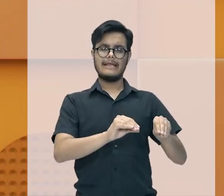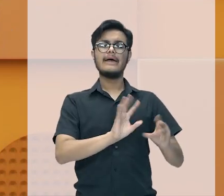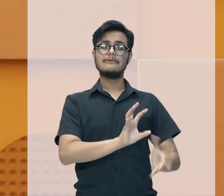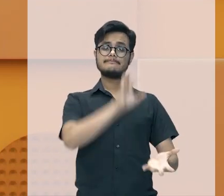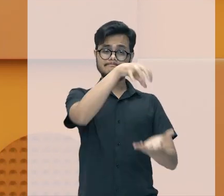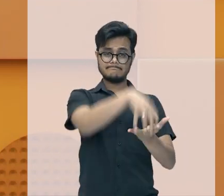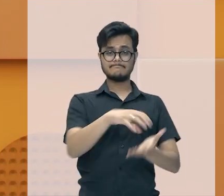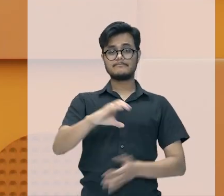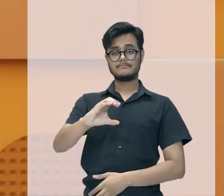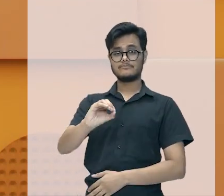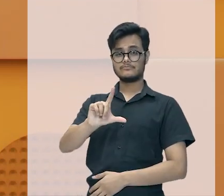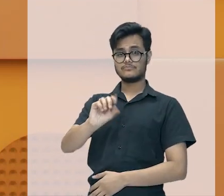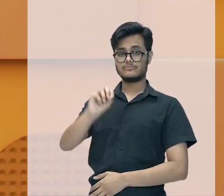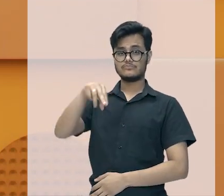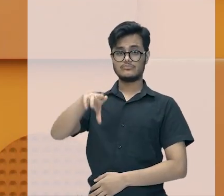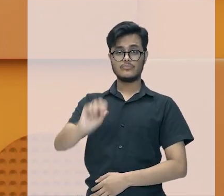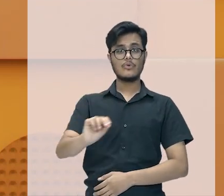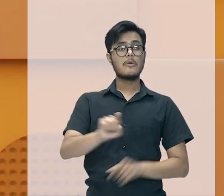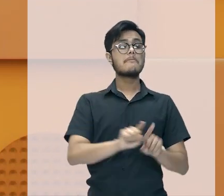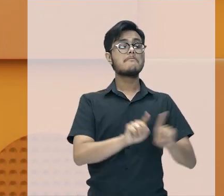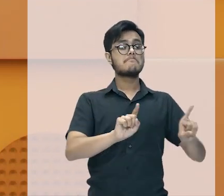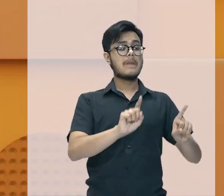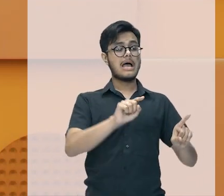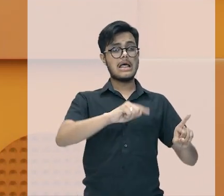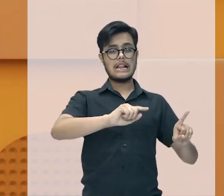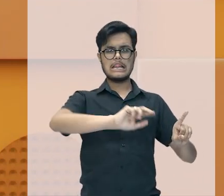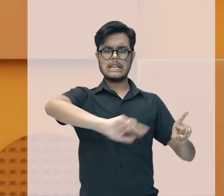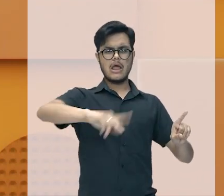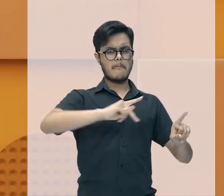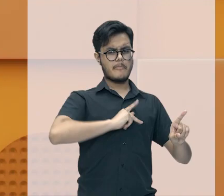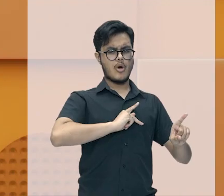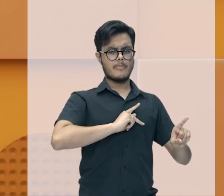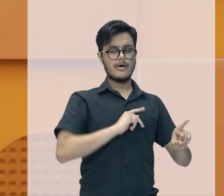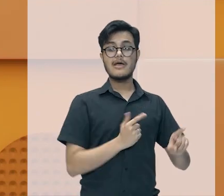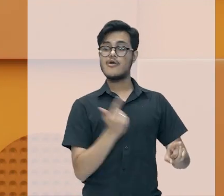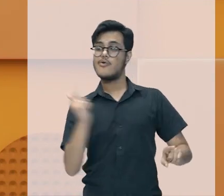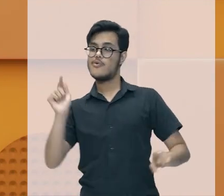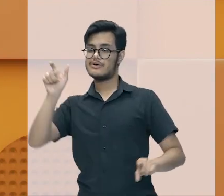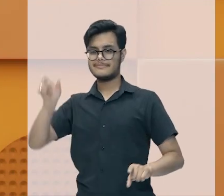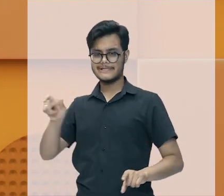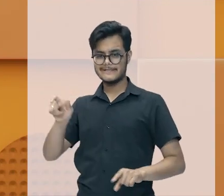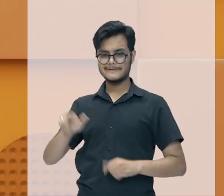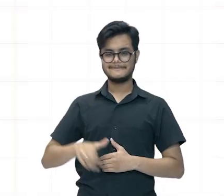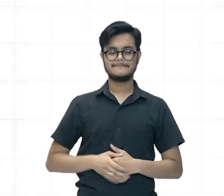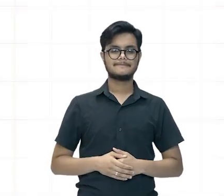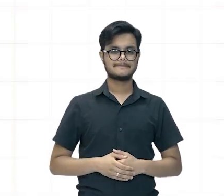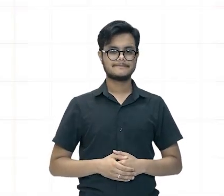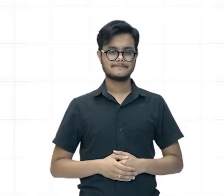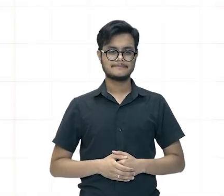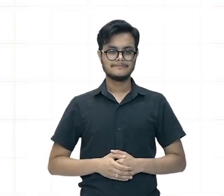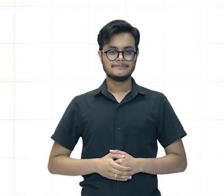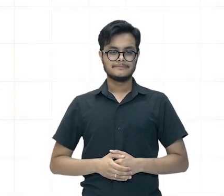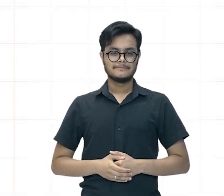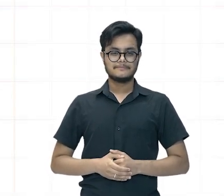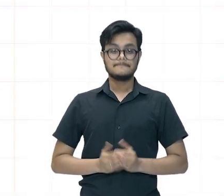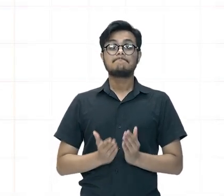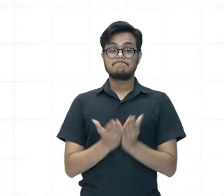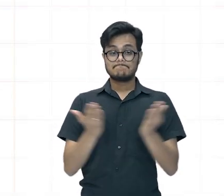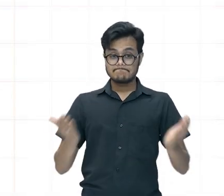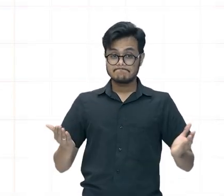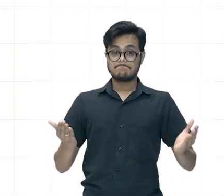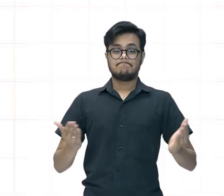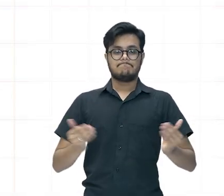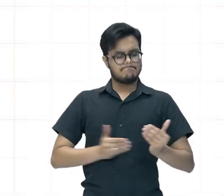colonato. Eu trabalho na terra, mas eu não sou o dono dela, ok? Então, olha só, acompanha ali comigo. Com o passar